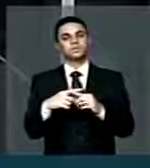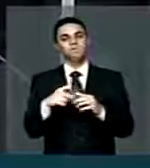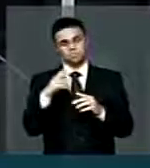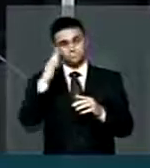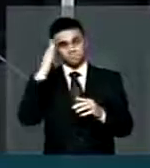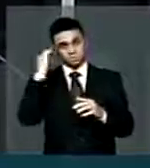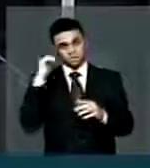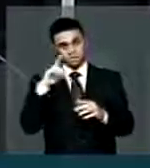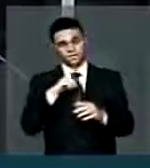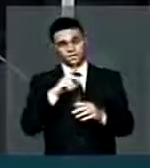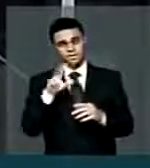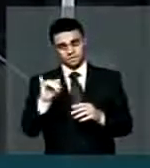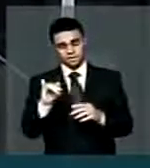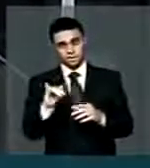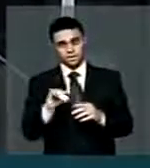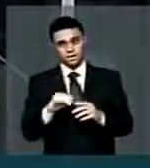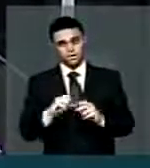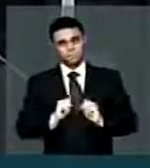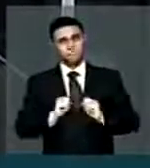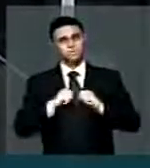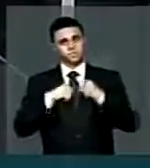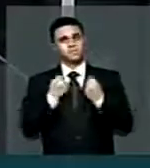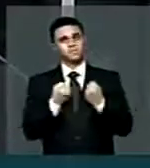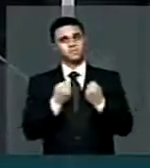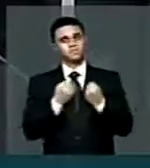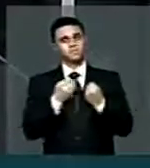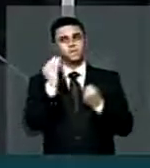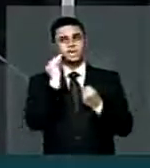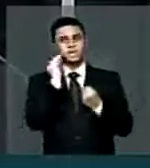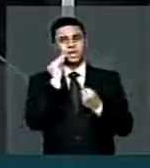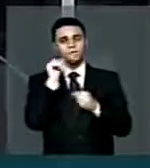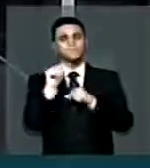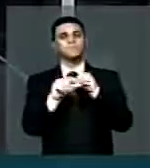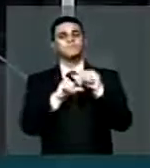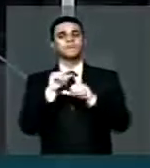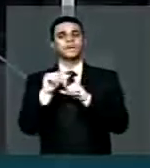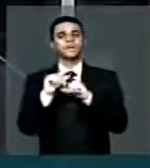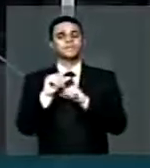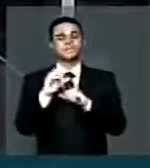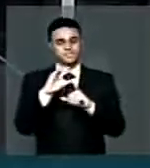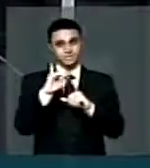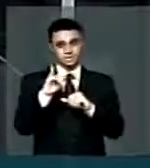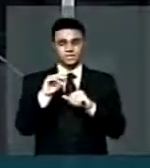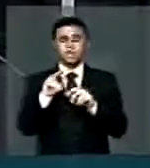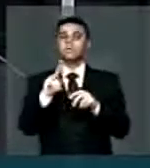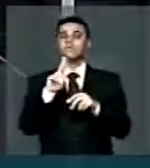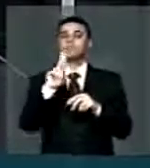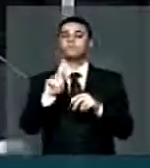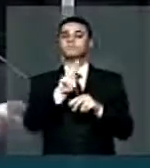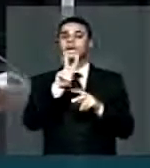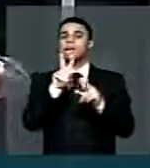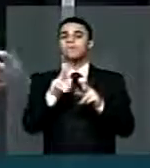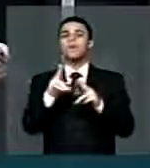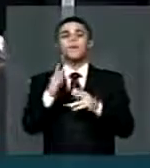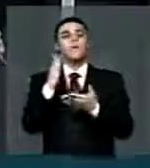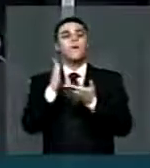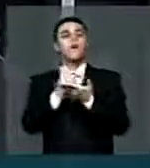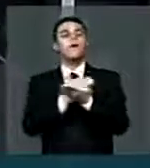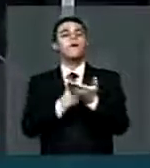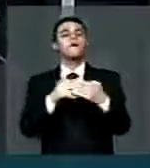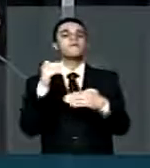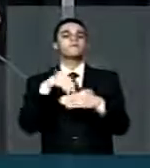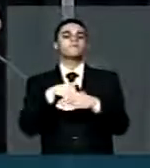um esforço para transformá-la num palanque eleitoral. Mas tenho a